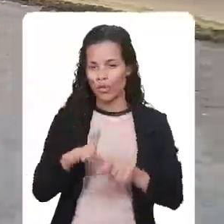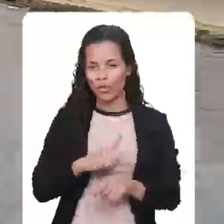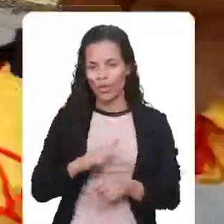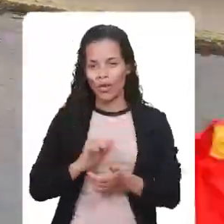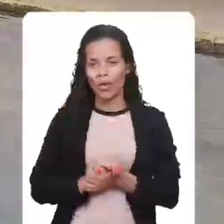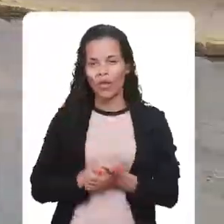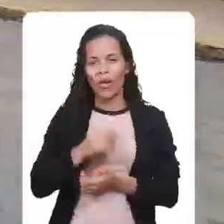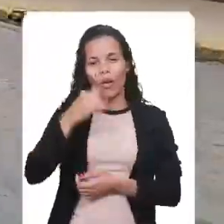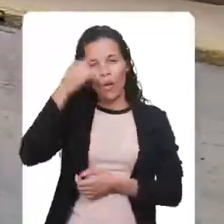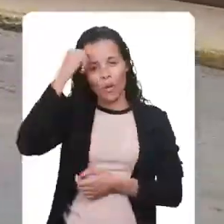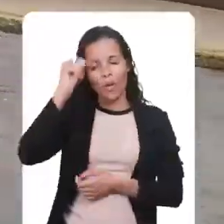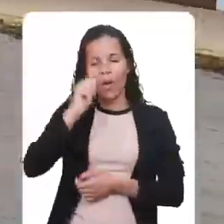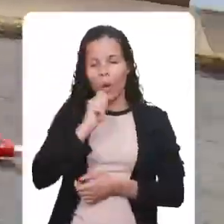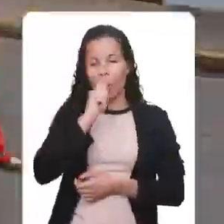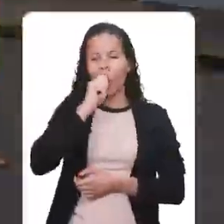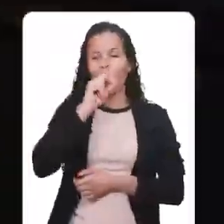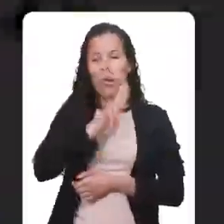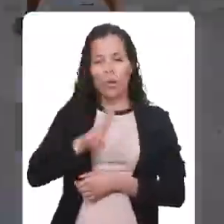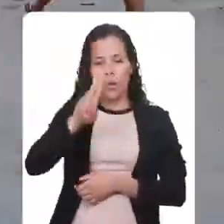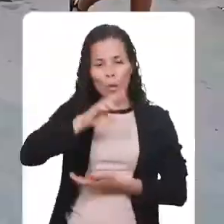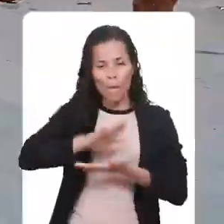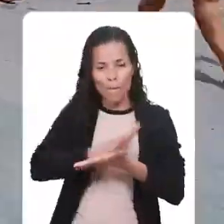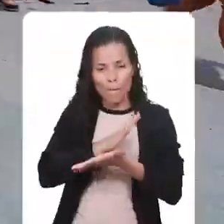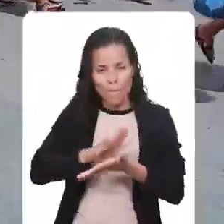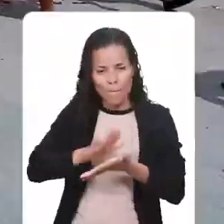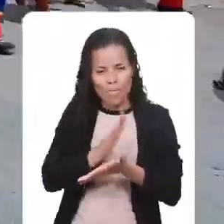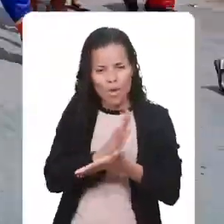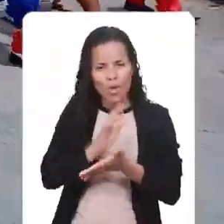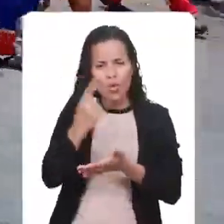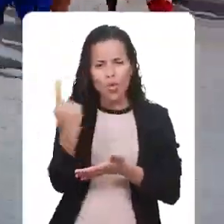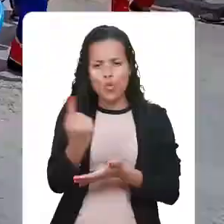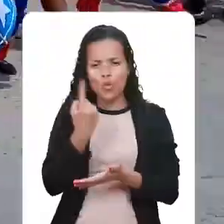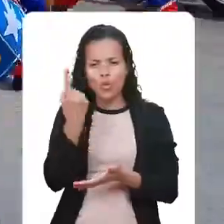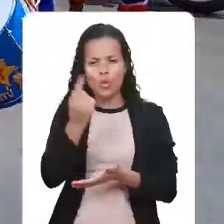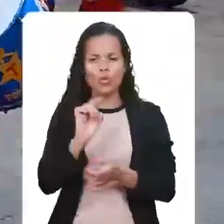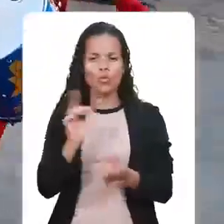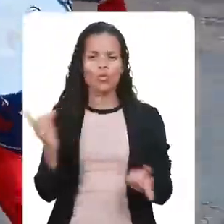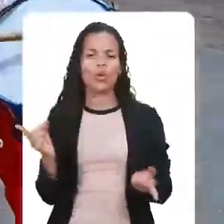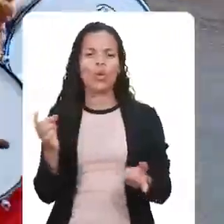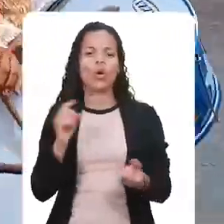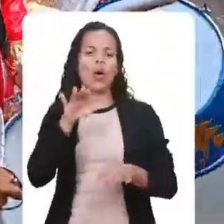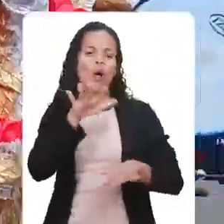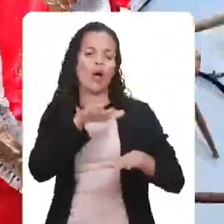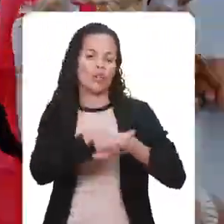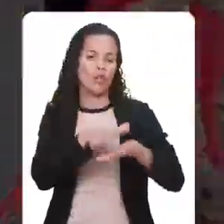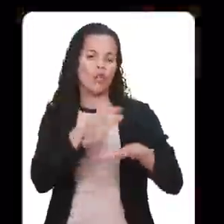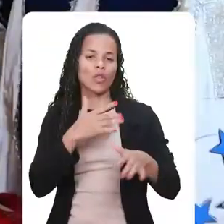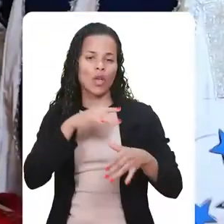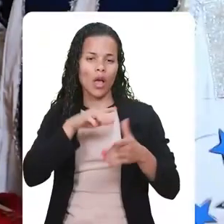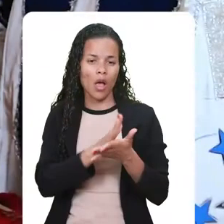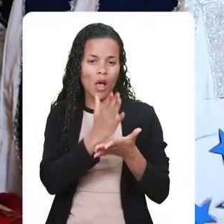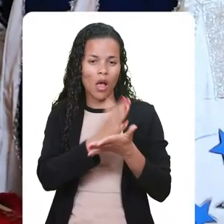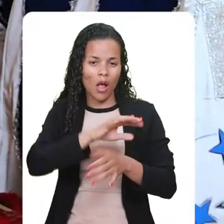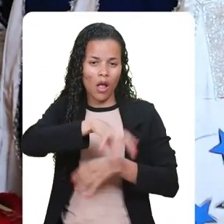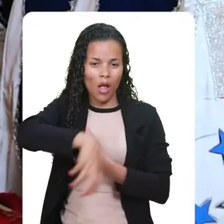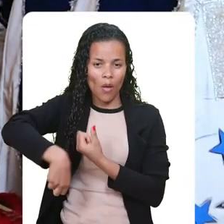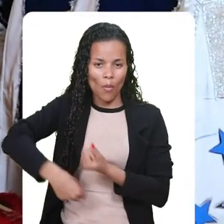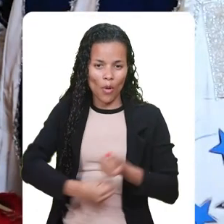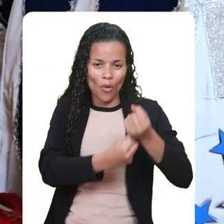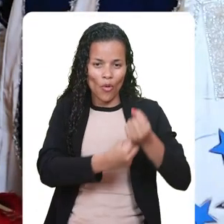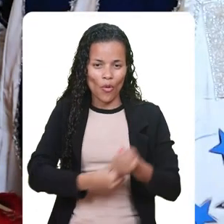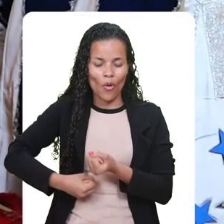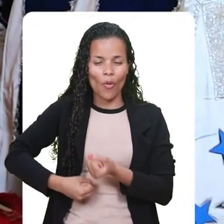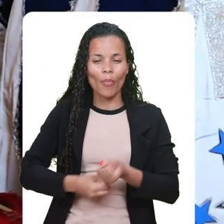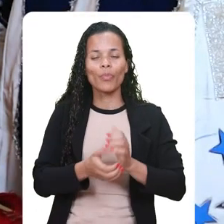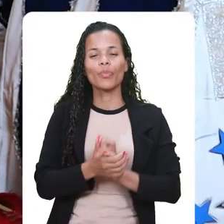utiliza instrumentos que em harmonia formam um ritmo único, embora seja associado ao maracatu e ao caboclinho. Falar um pouco